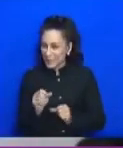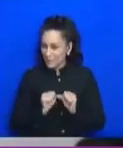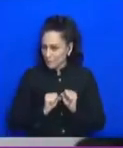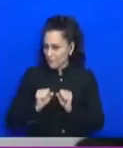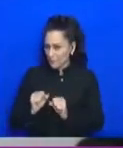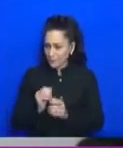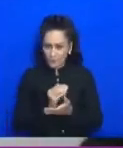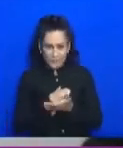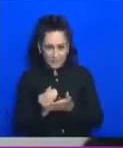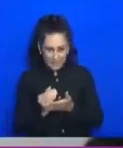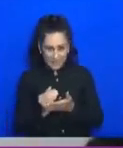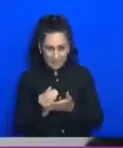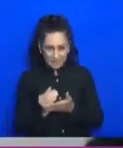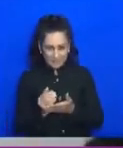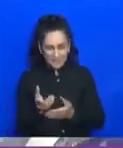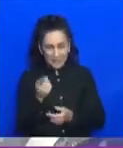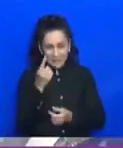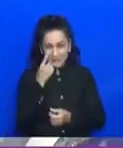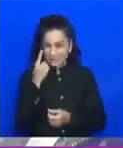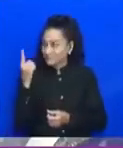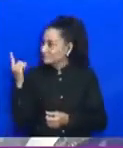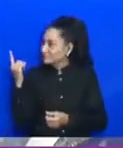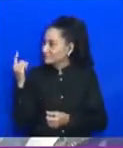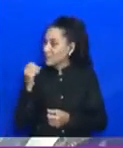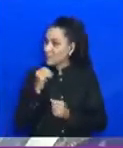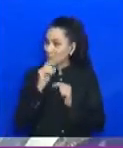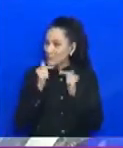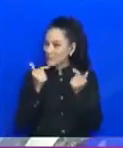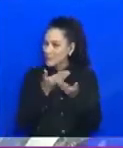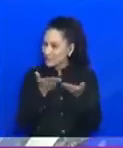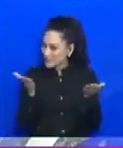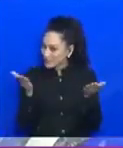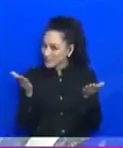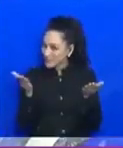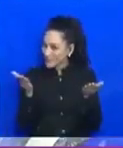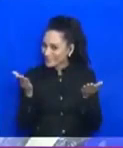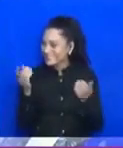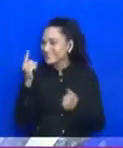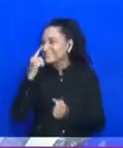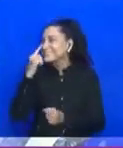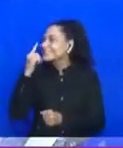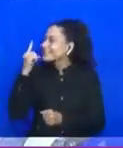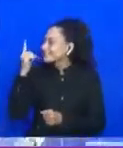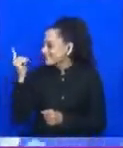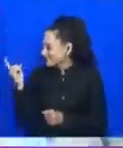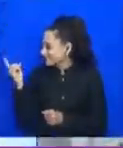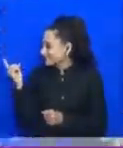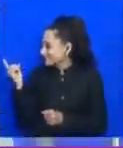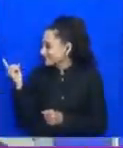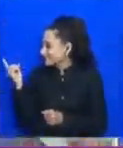Podemos começar? Bolas posicionadas. Boa sorte para você. Valendo!